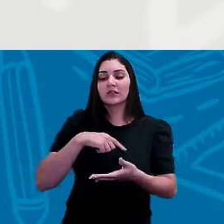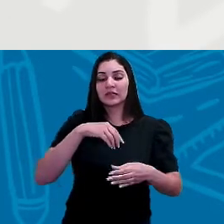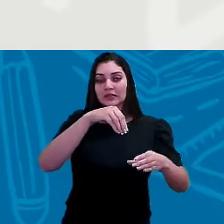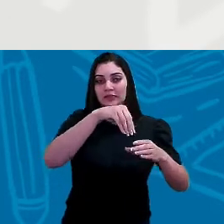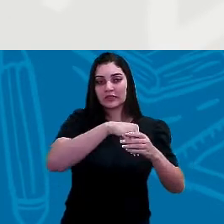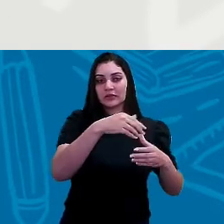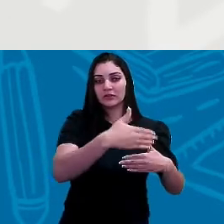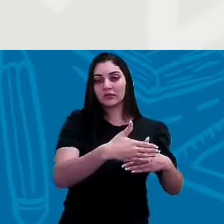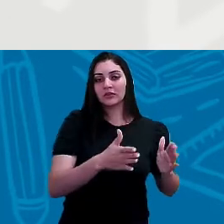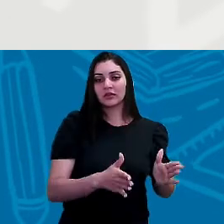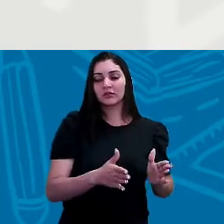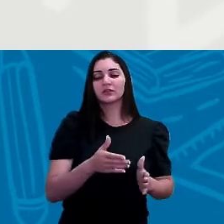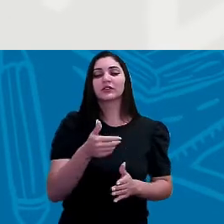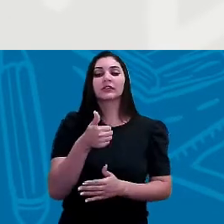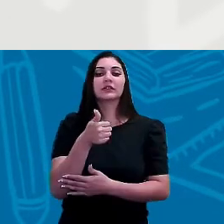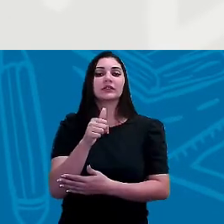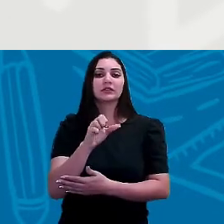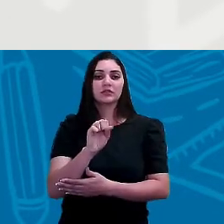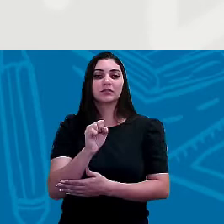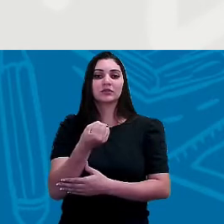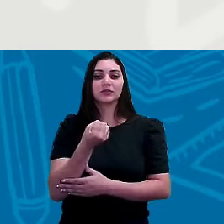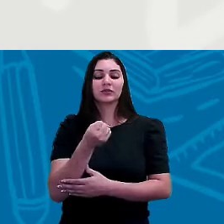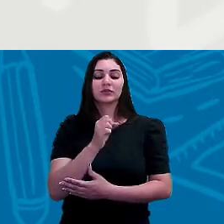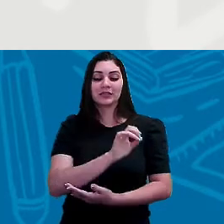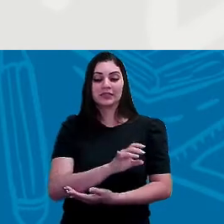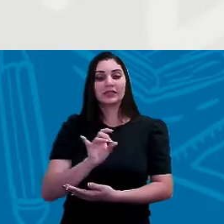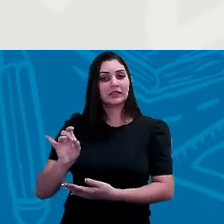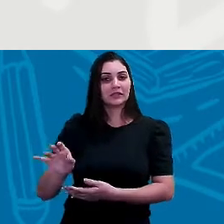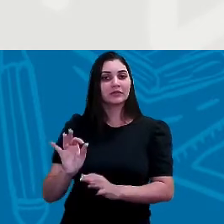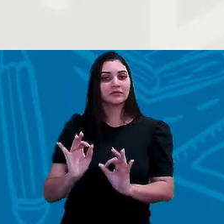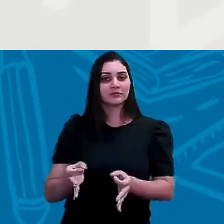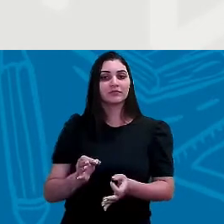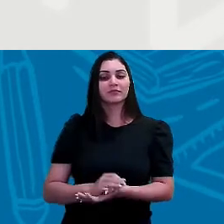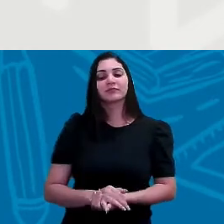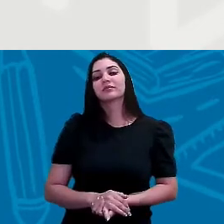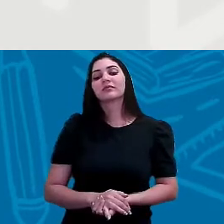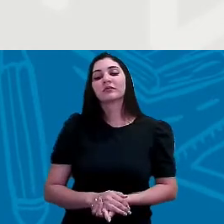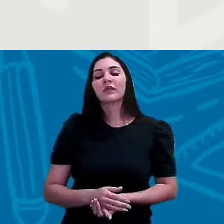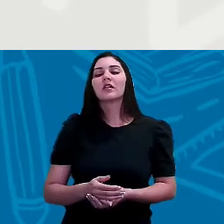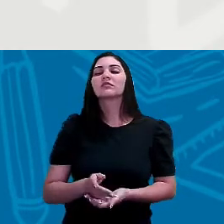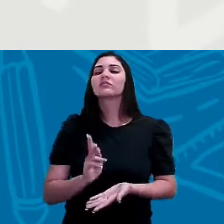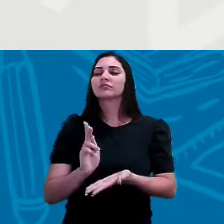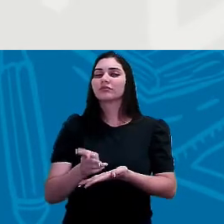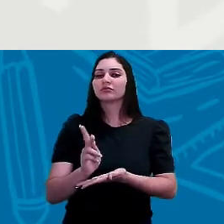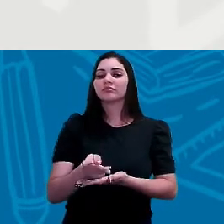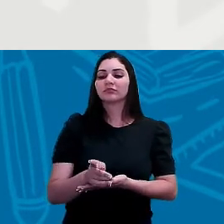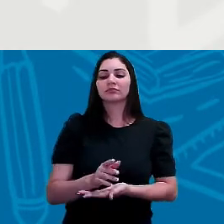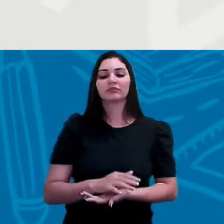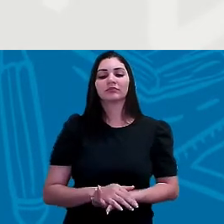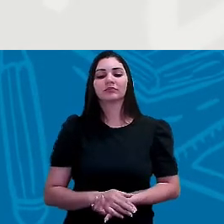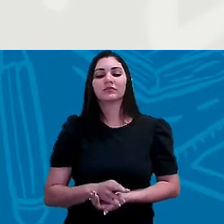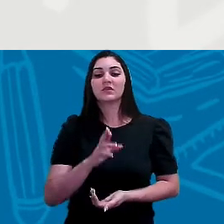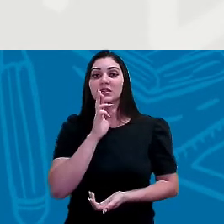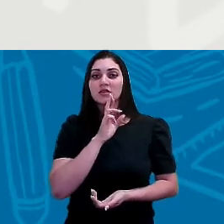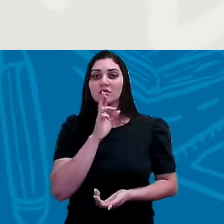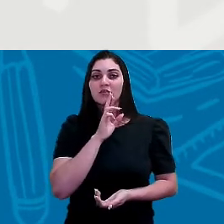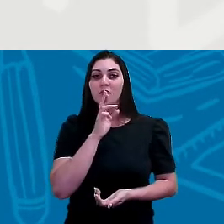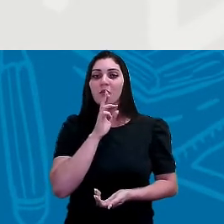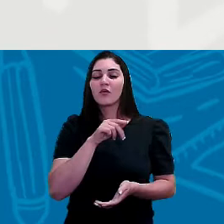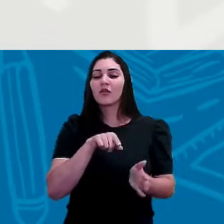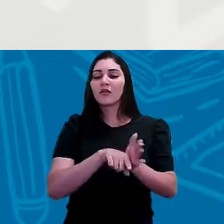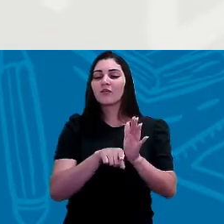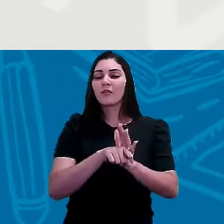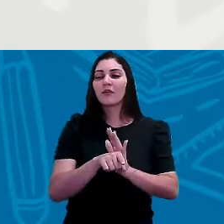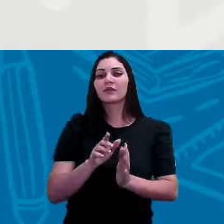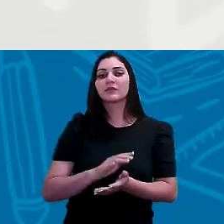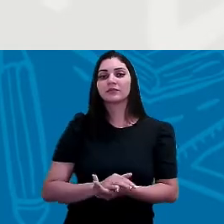mini bolos em cada caixa, tá certo? Vamos continuar. Ó, responda as questões